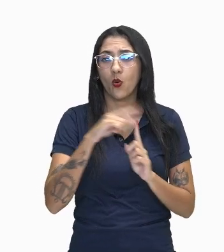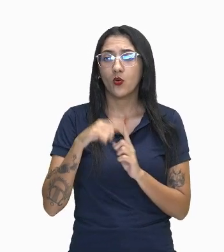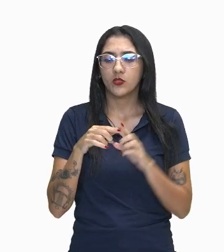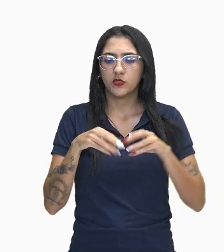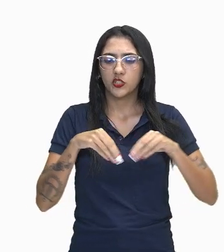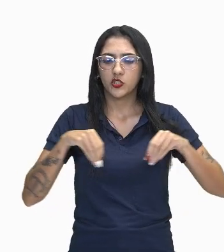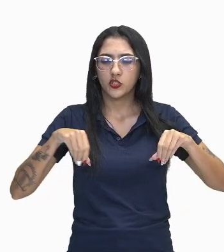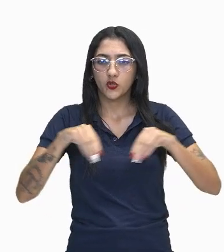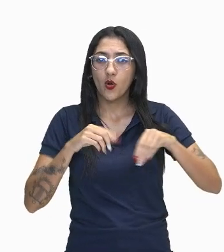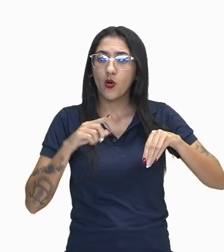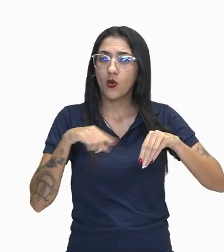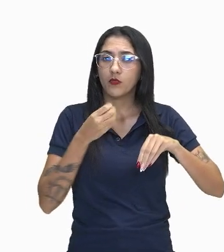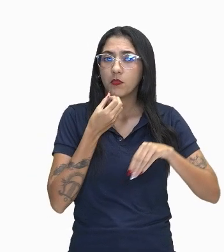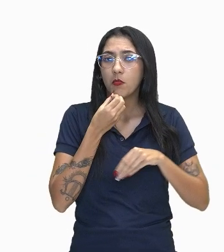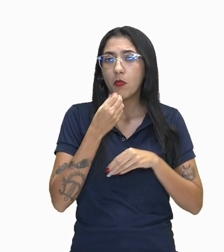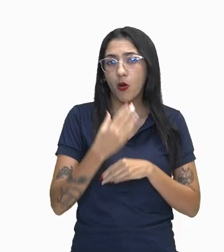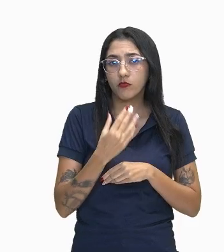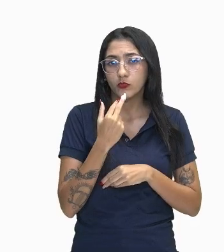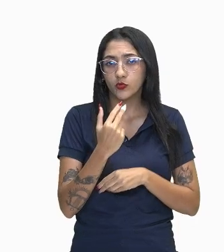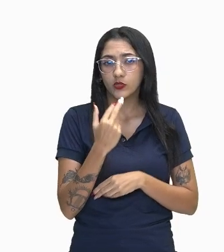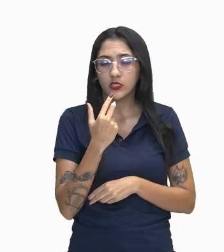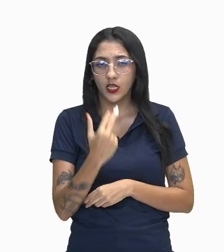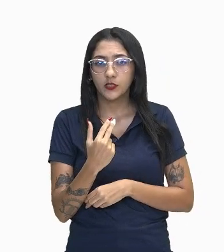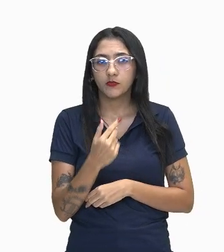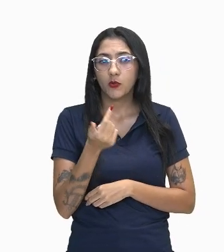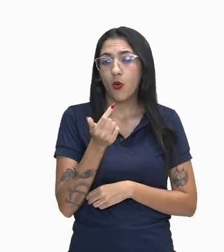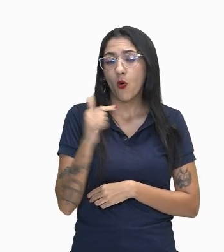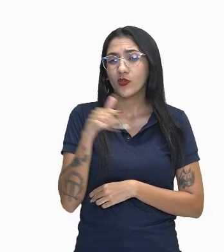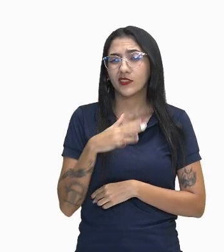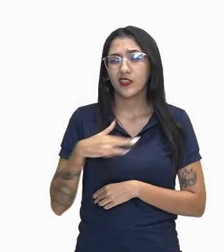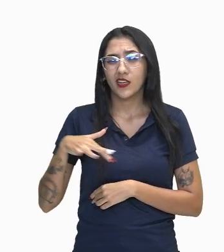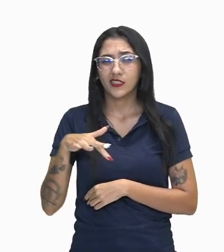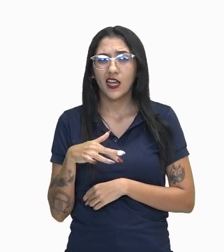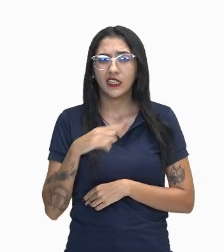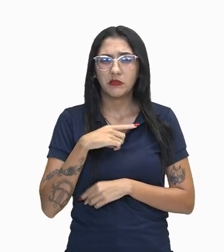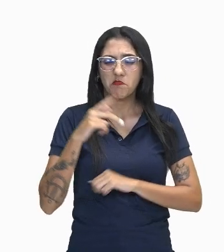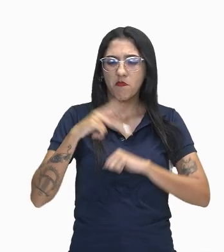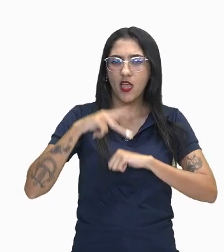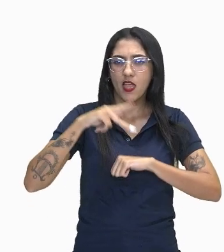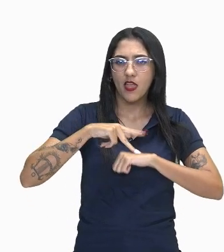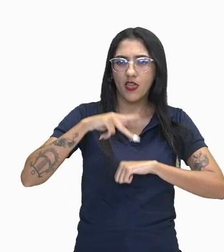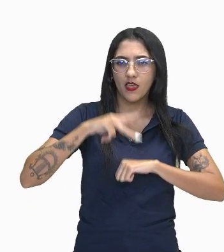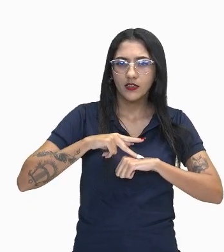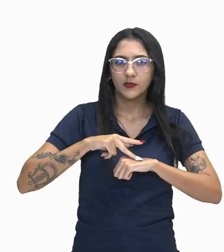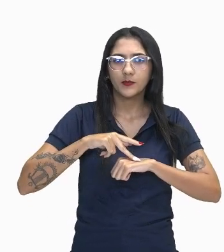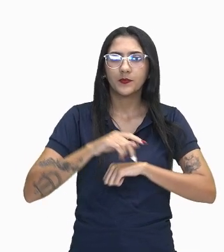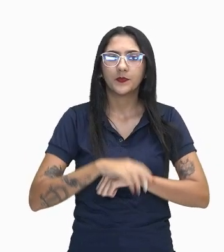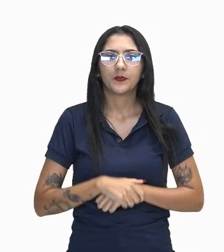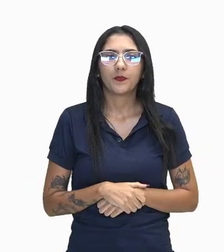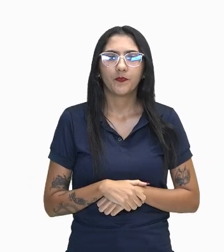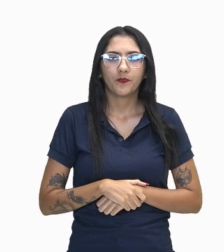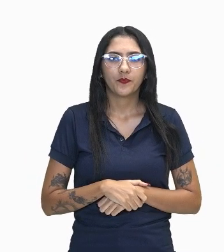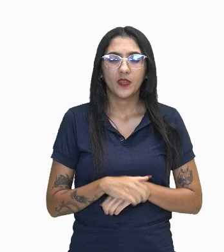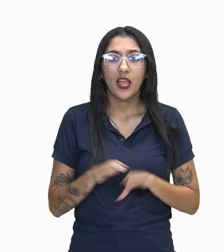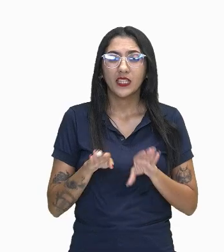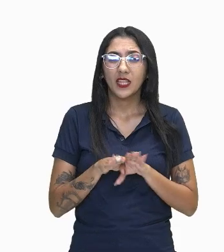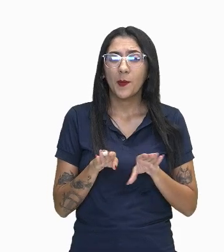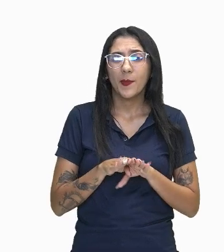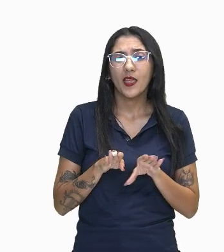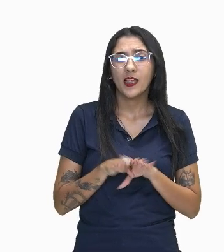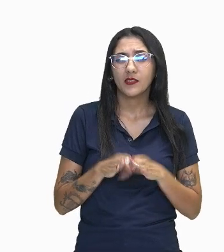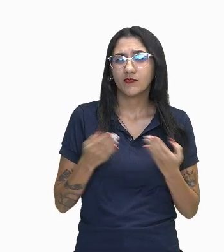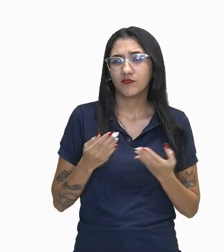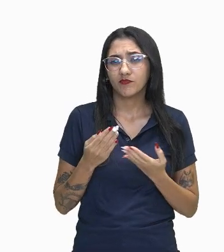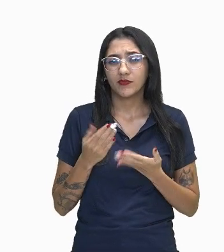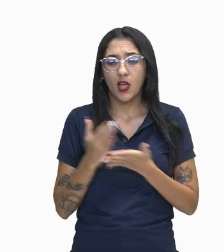solos férteis, enquanto outras acabam possuindo solos pedregosos e, em algumas